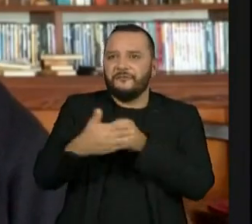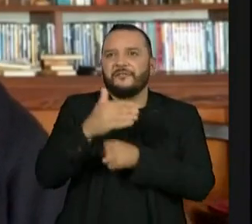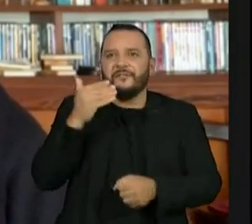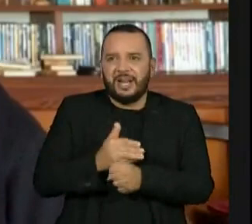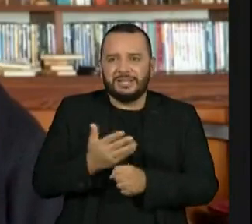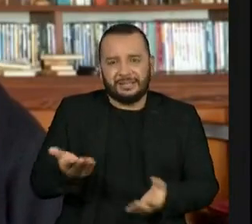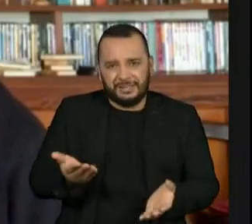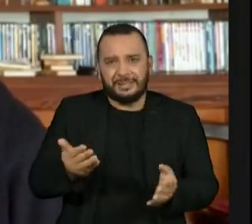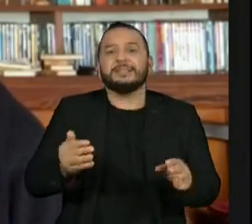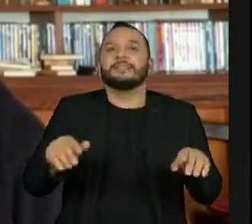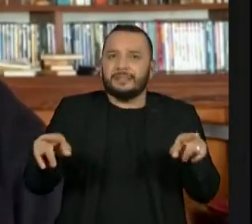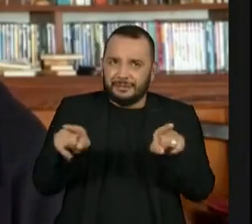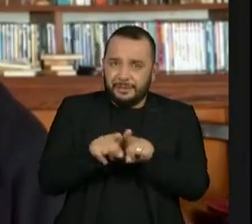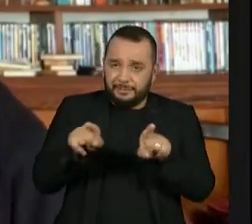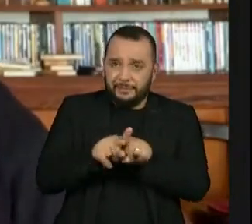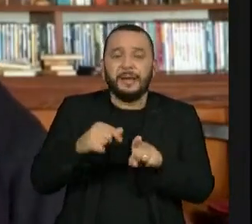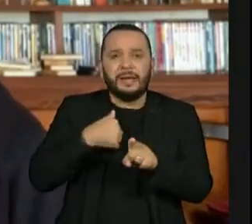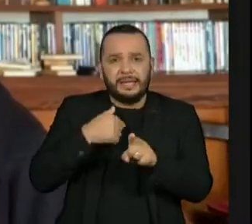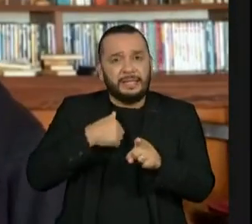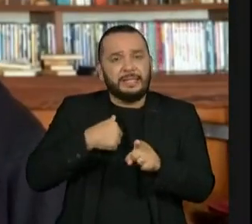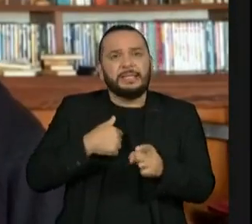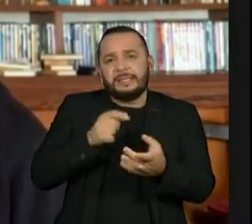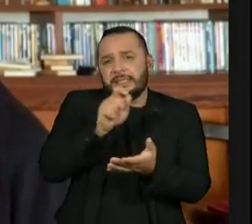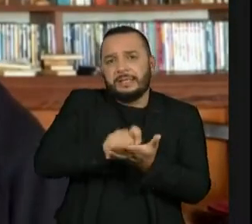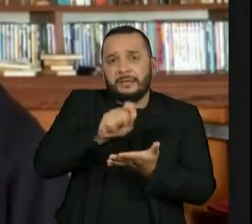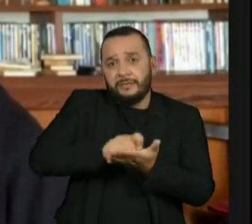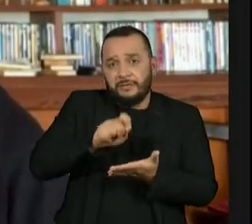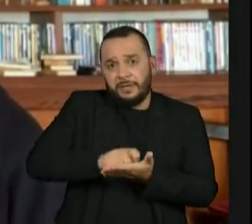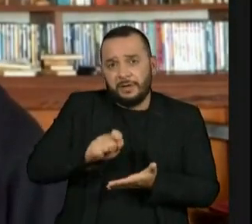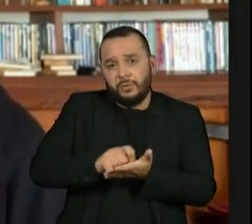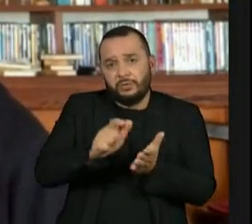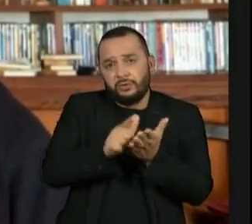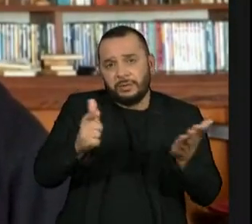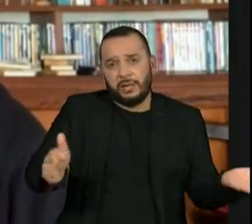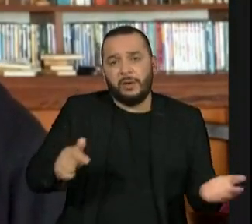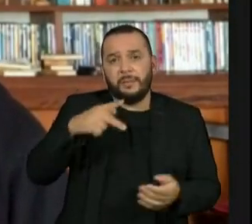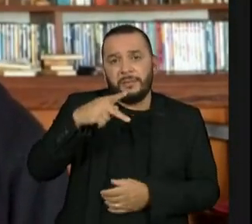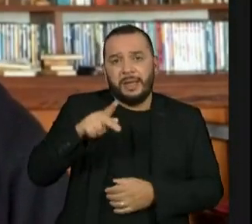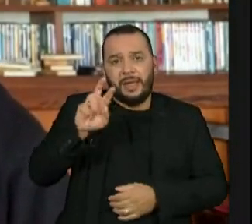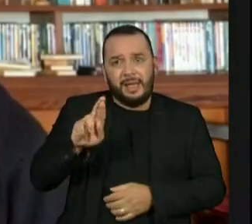Paulistano, jornal do PRP, que também foi o grande